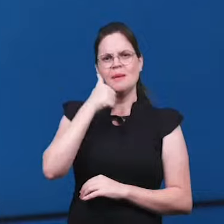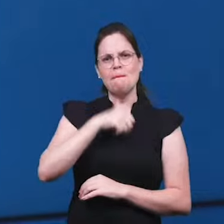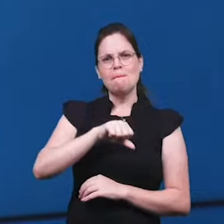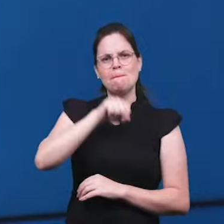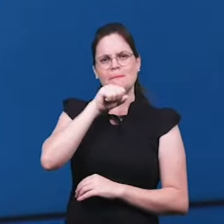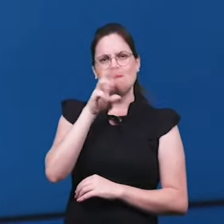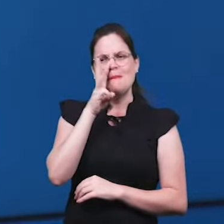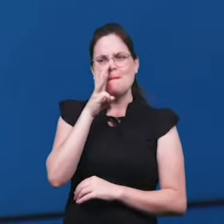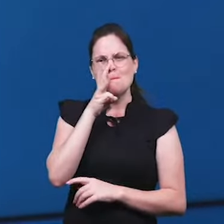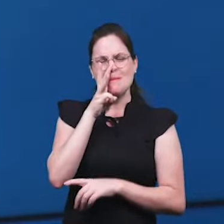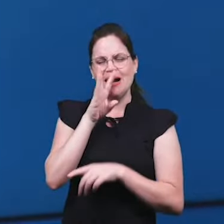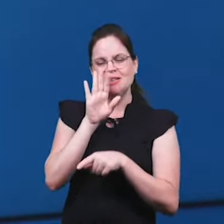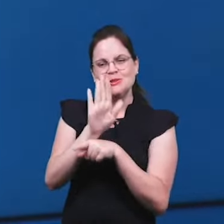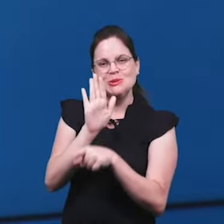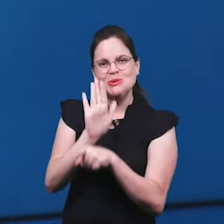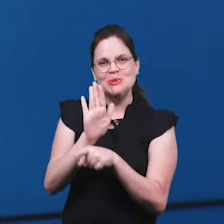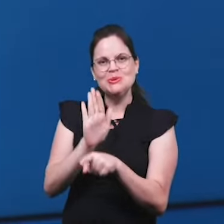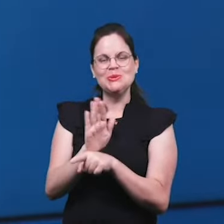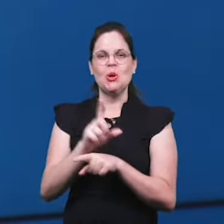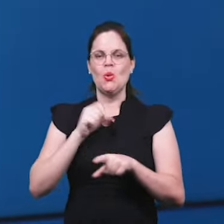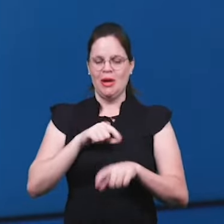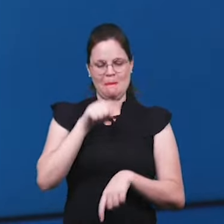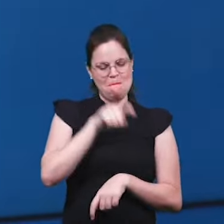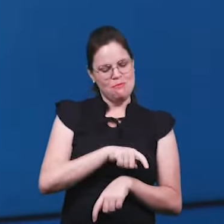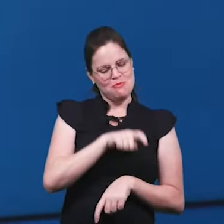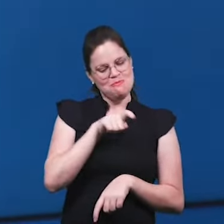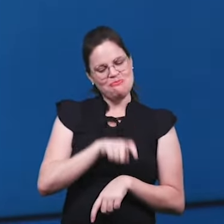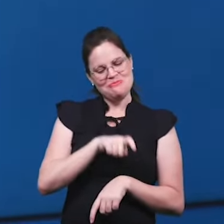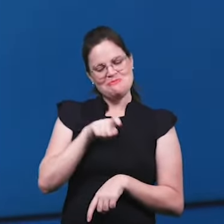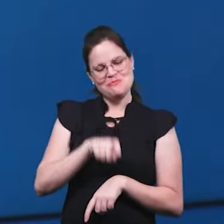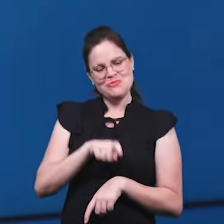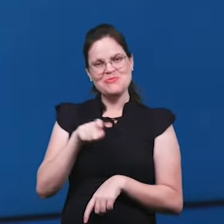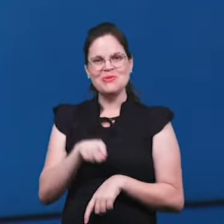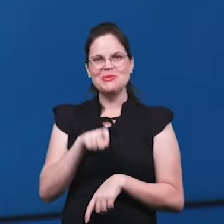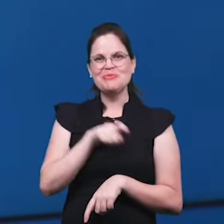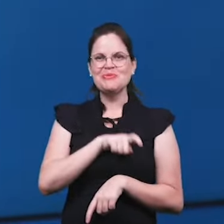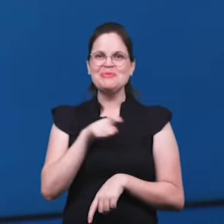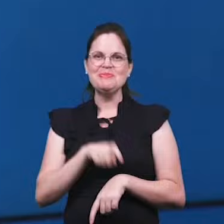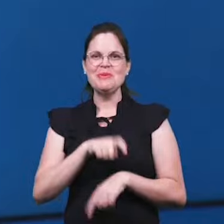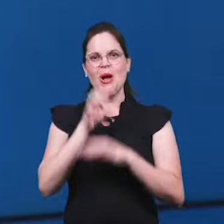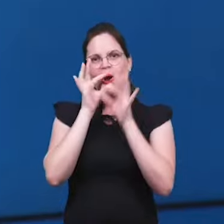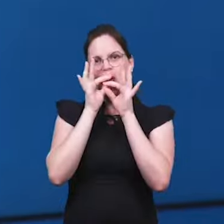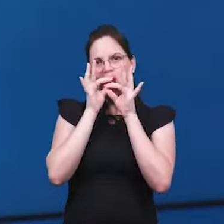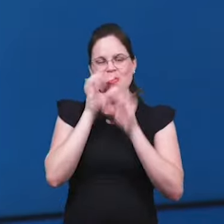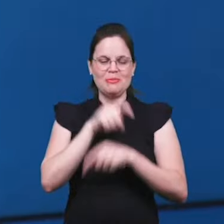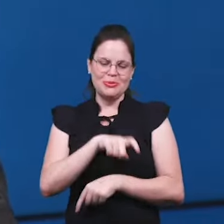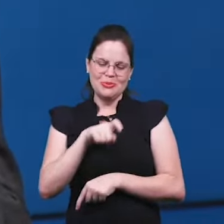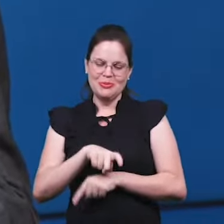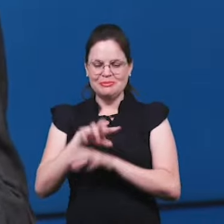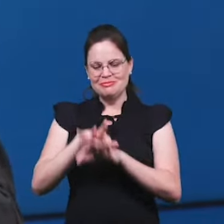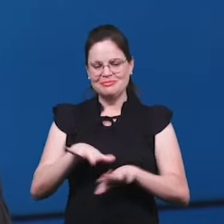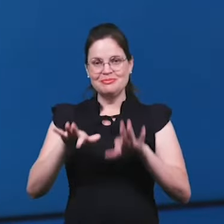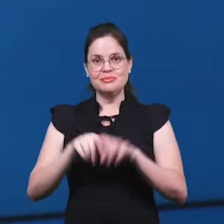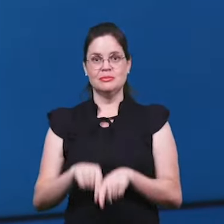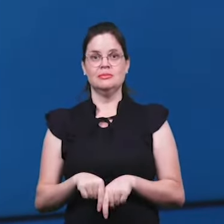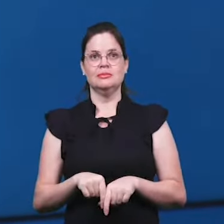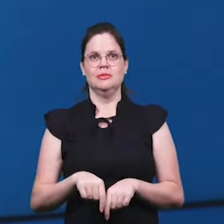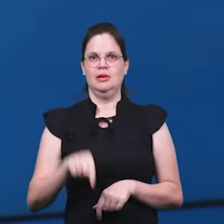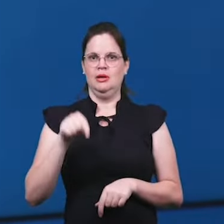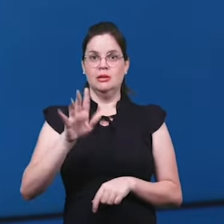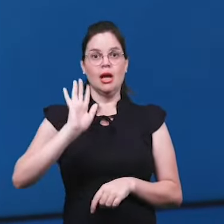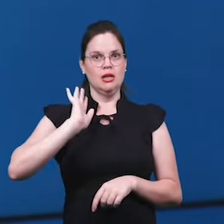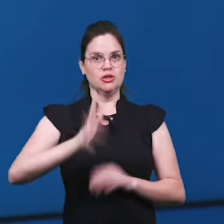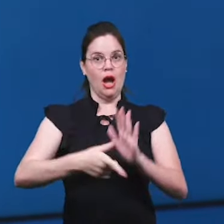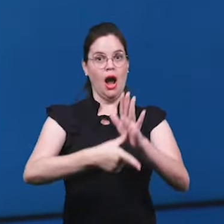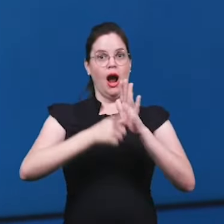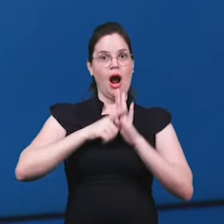mãe ali ajudando ali no louvor, a segurar a mãozinha dele para tocar ali a escaleta. E ele já antes, no início, já